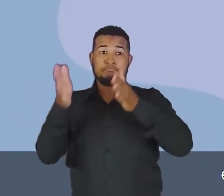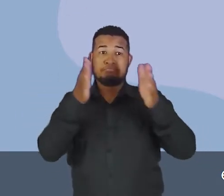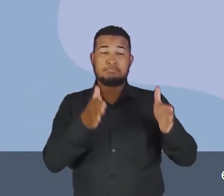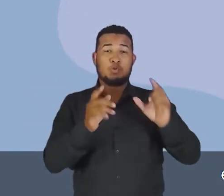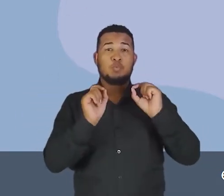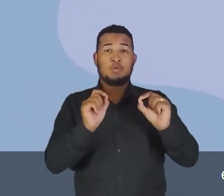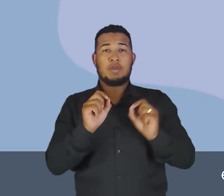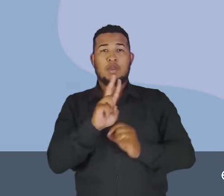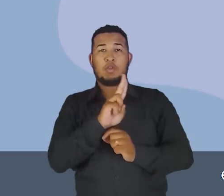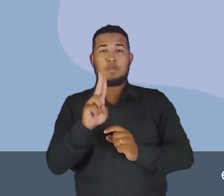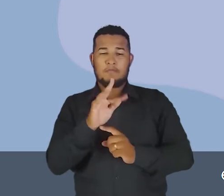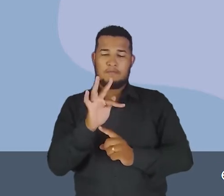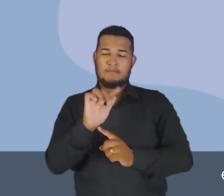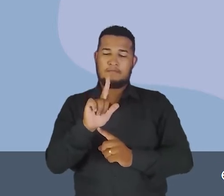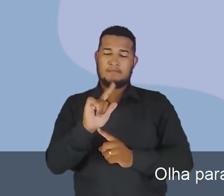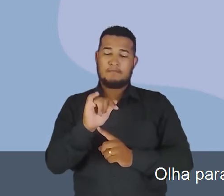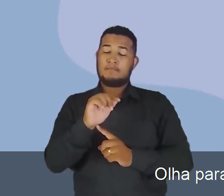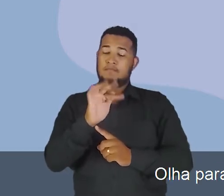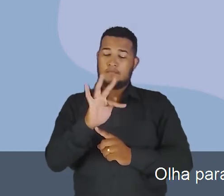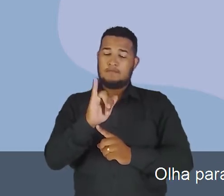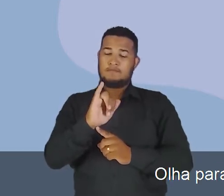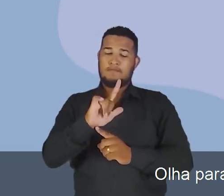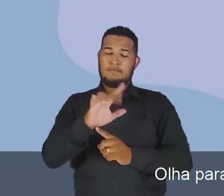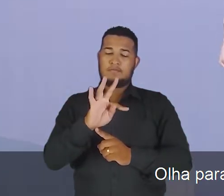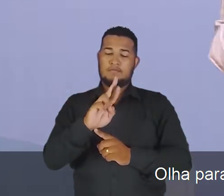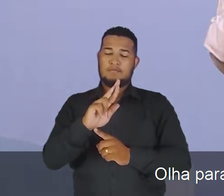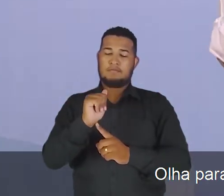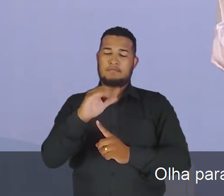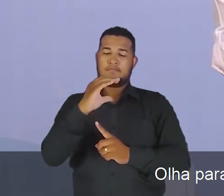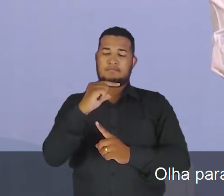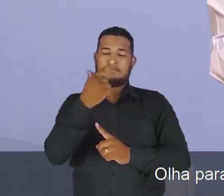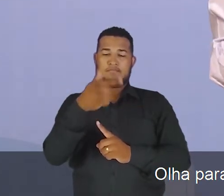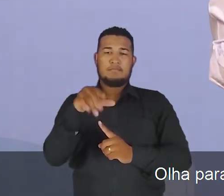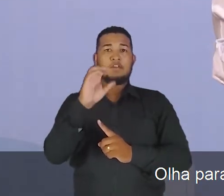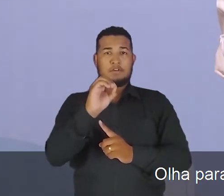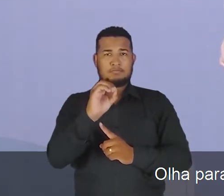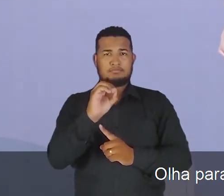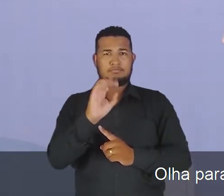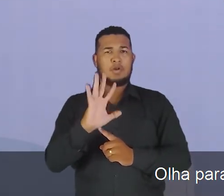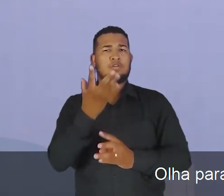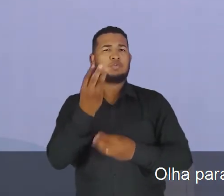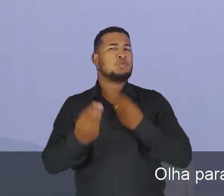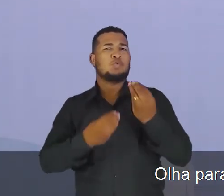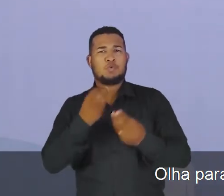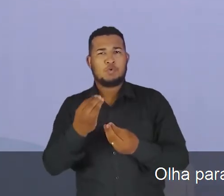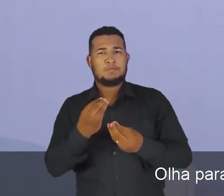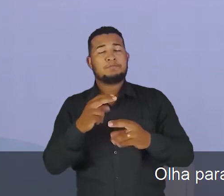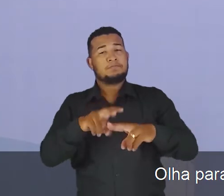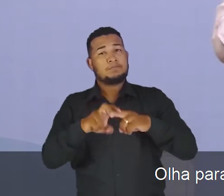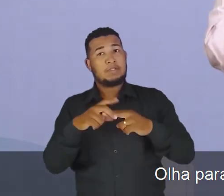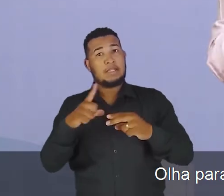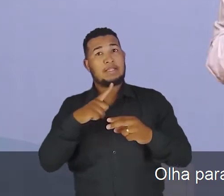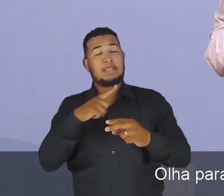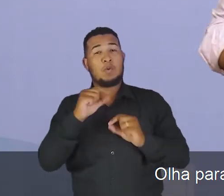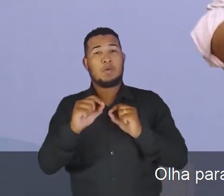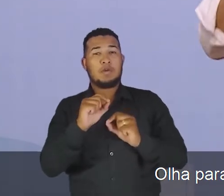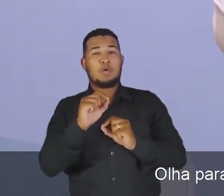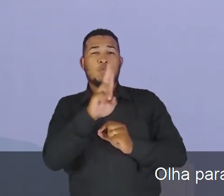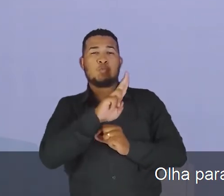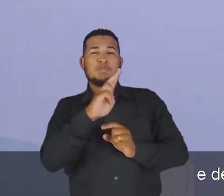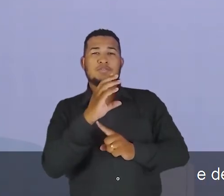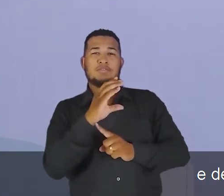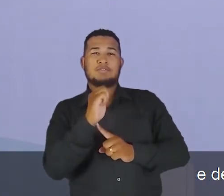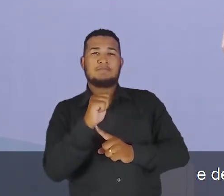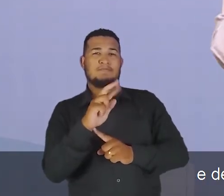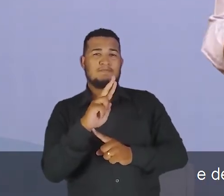estágio é a chamada de filtração. Olha para cá. A filtração, ela acontece através de carvão ativado,